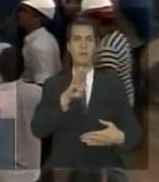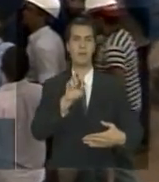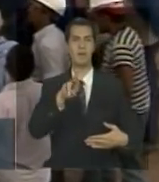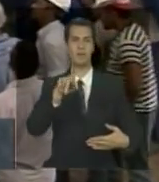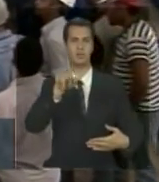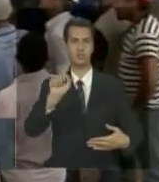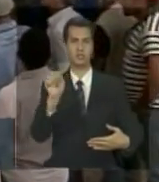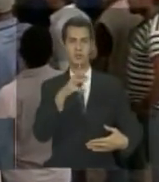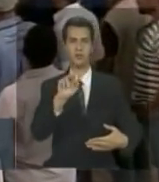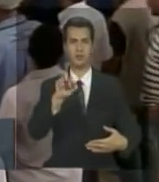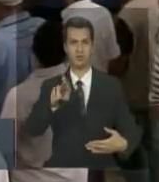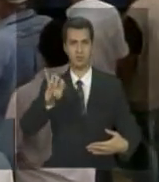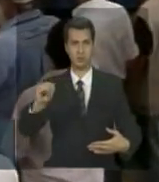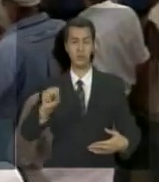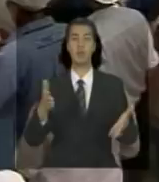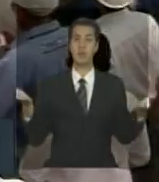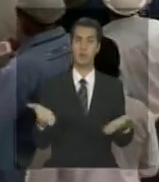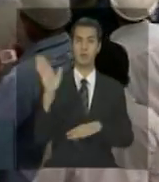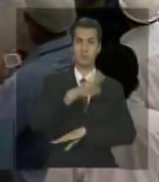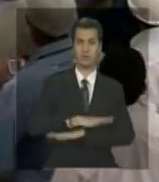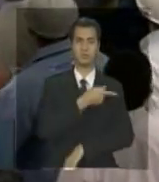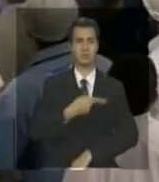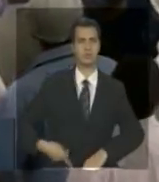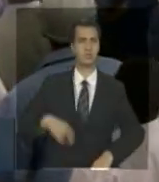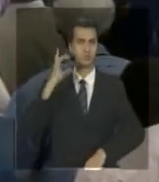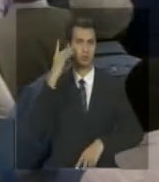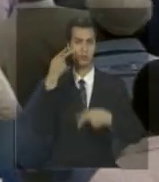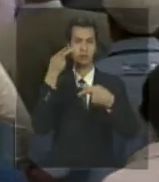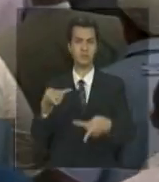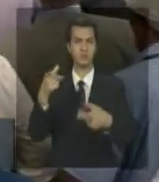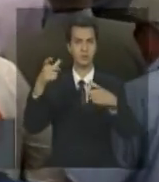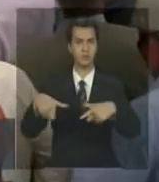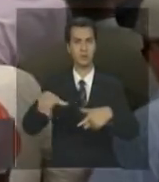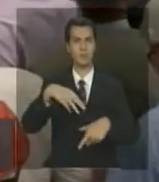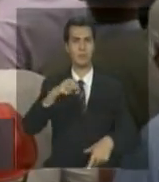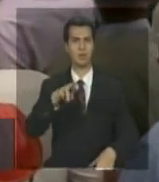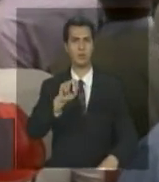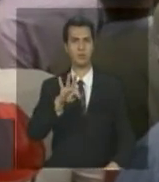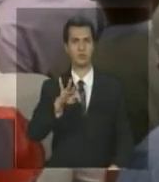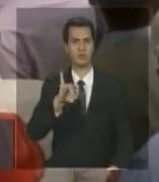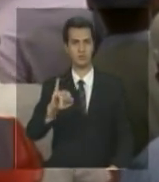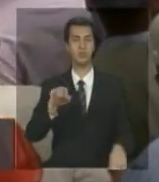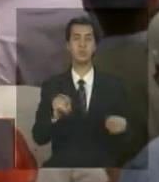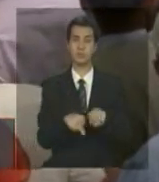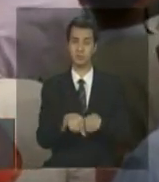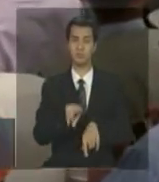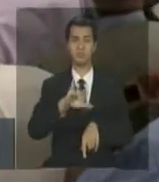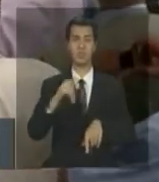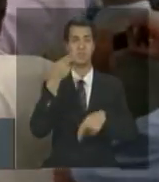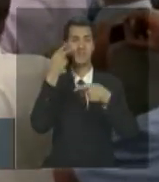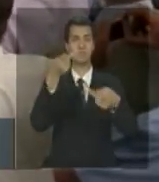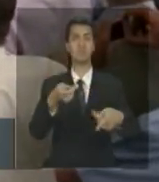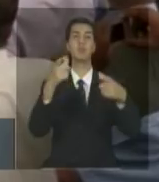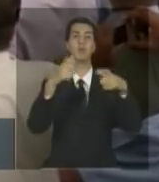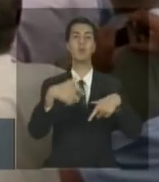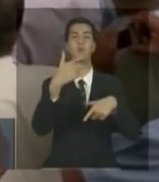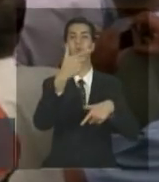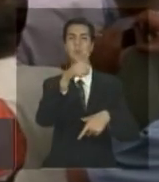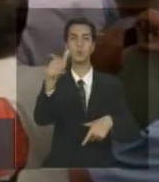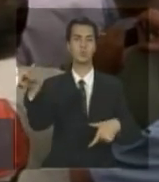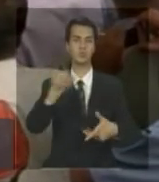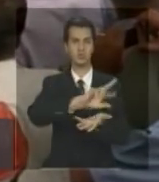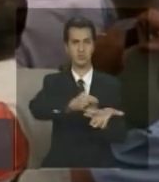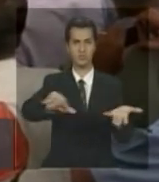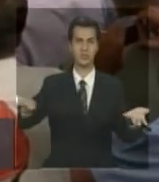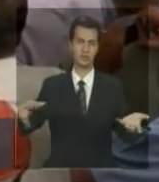visita essa obra aí, o canteiro de obras de Mauriti, no Ceará, e visita outras obras de concretagem,